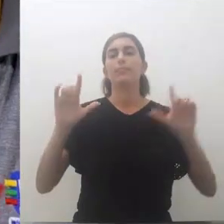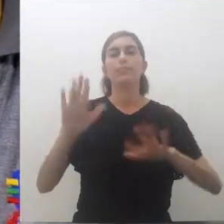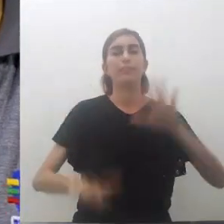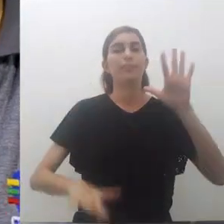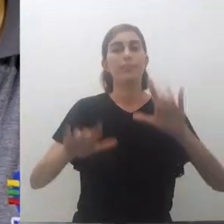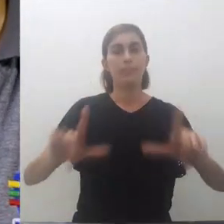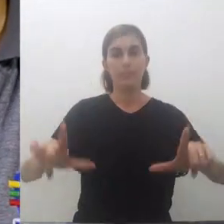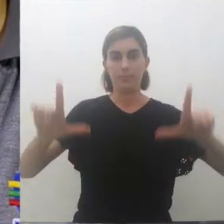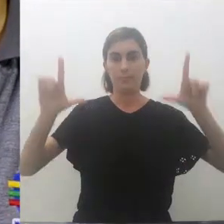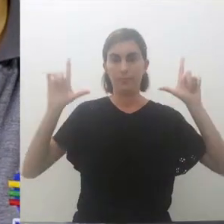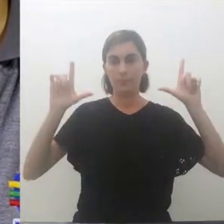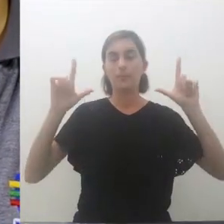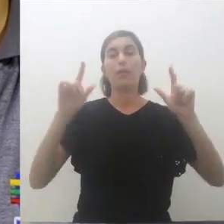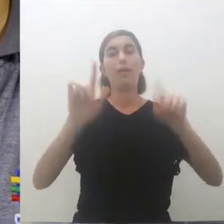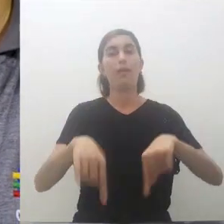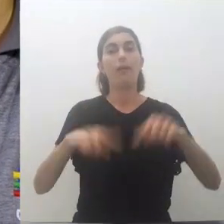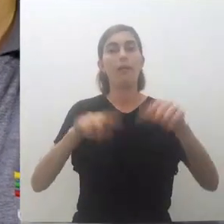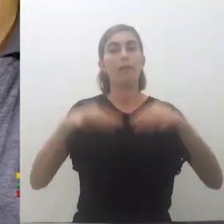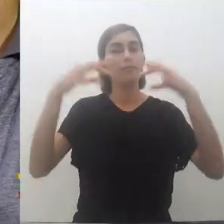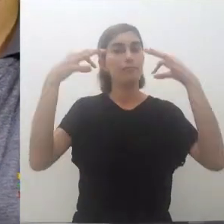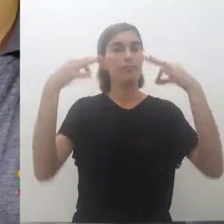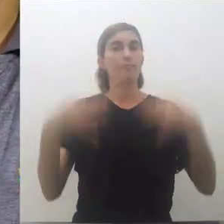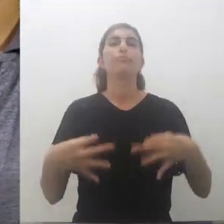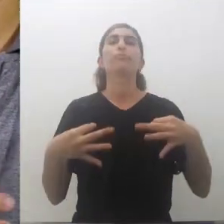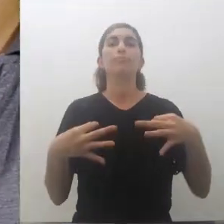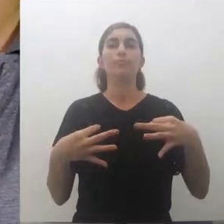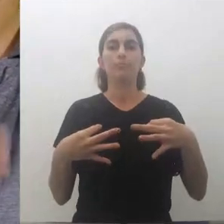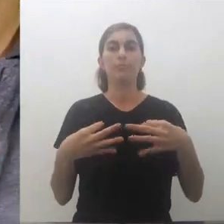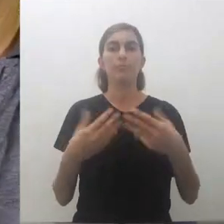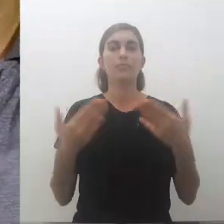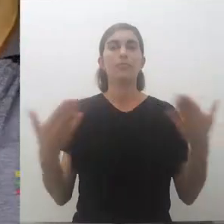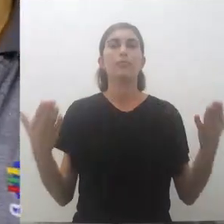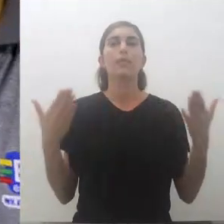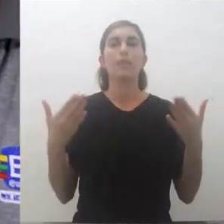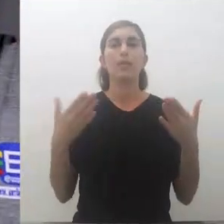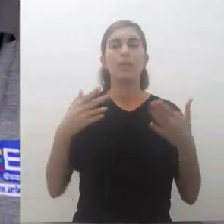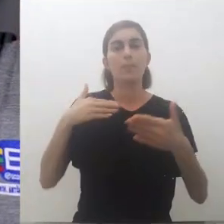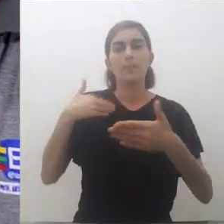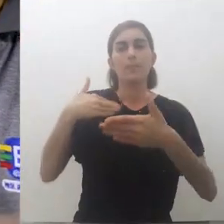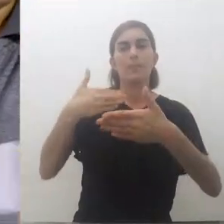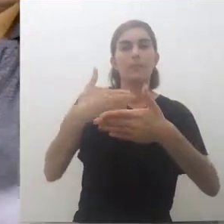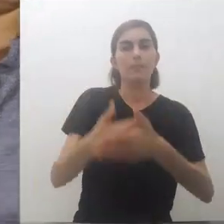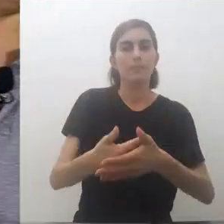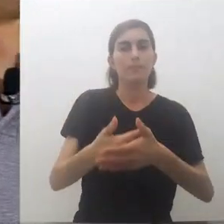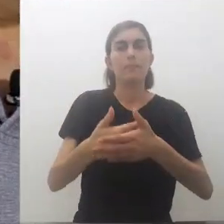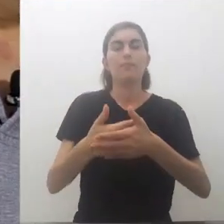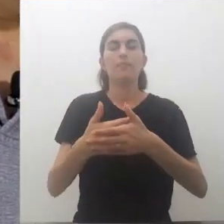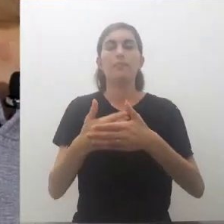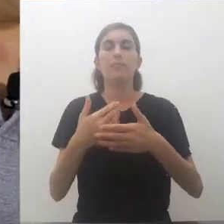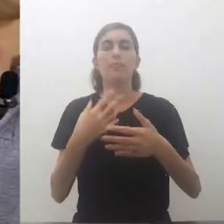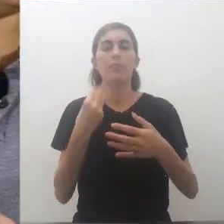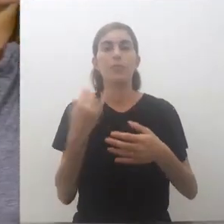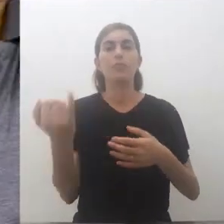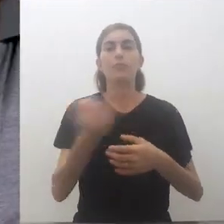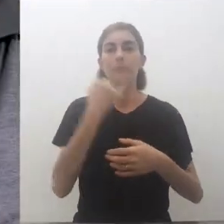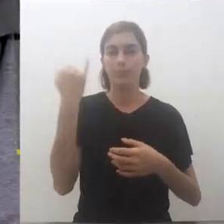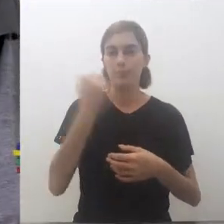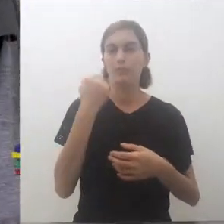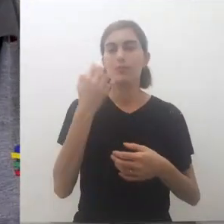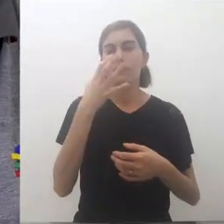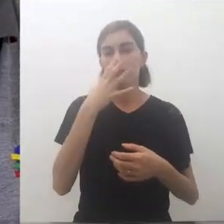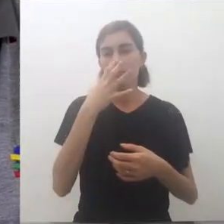enquadramento é exatamente essa questão da proximidade, que é muito importante ser observado